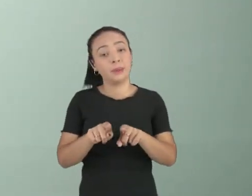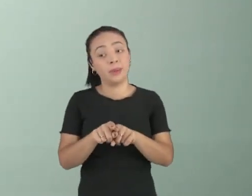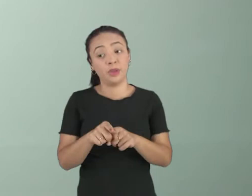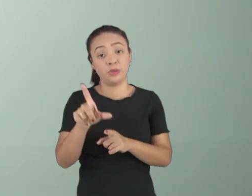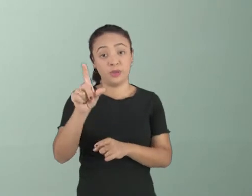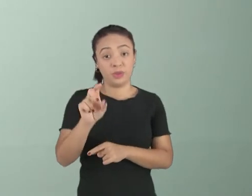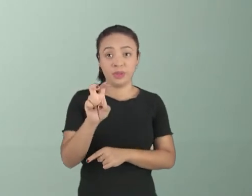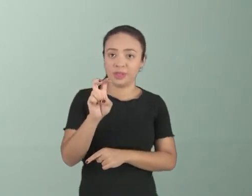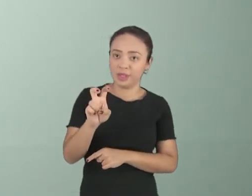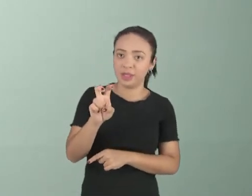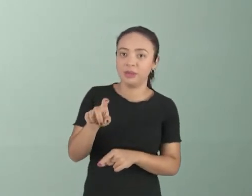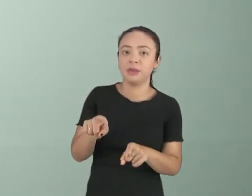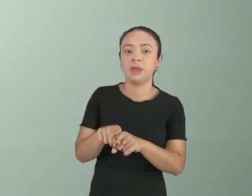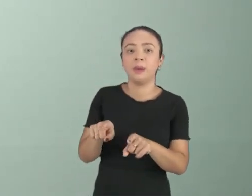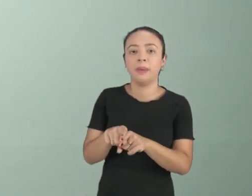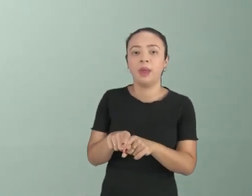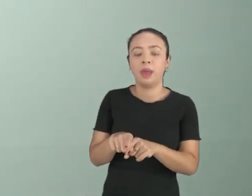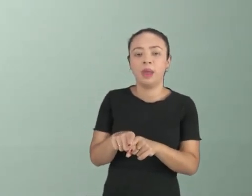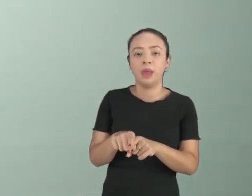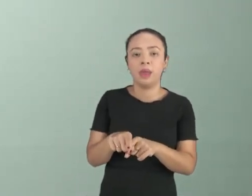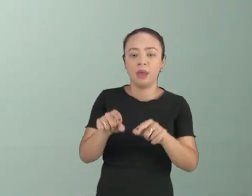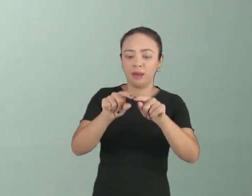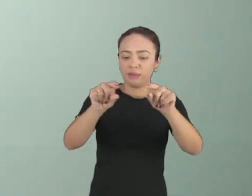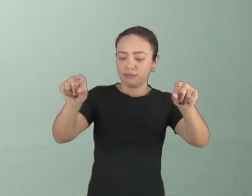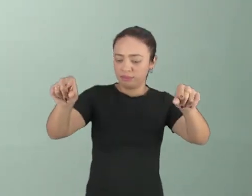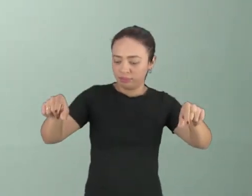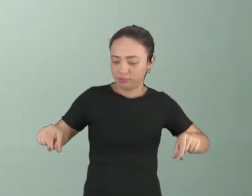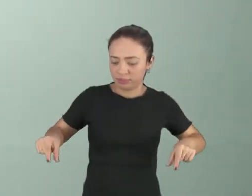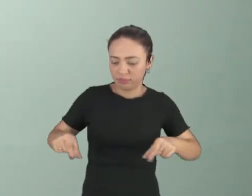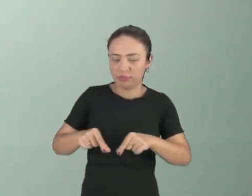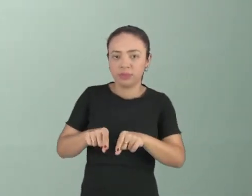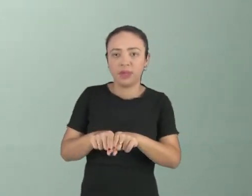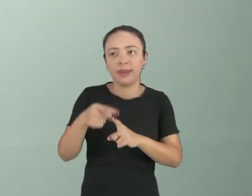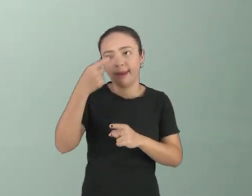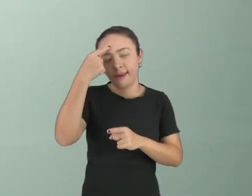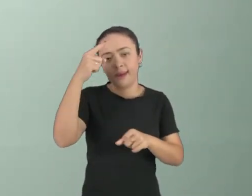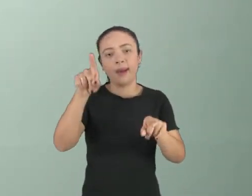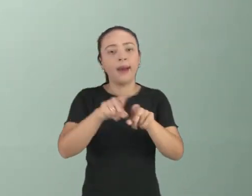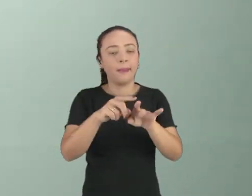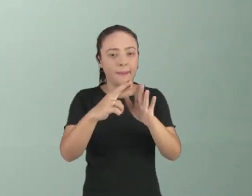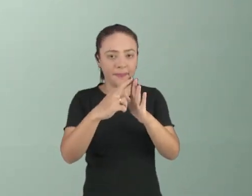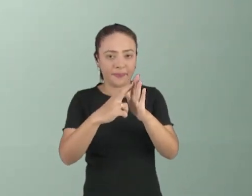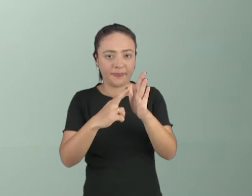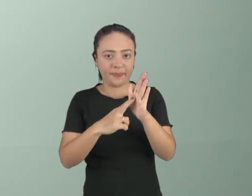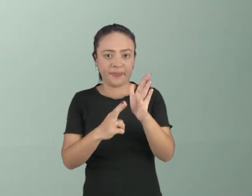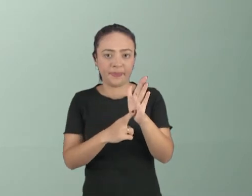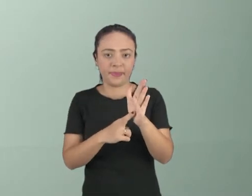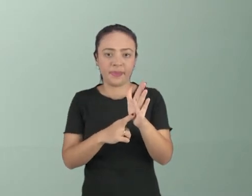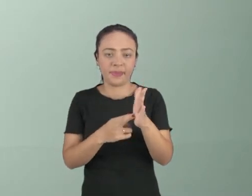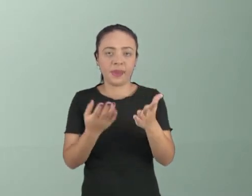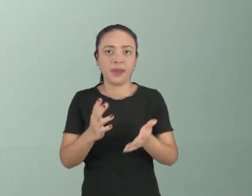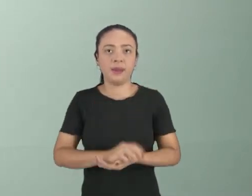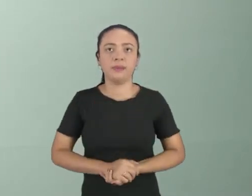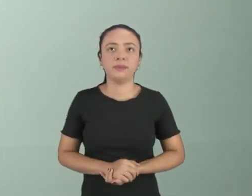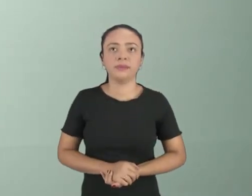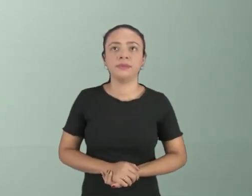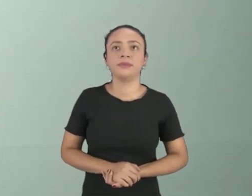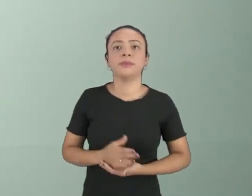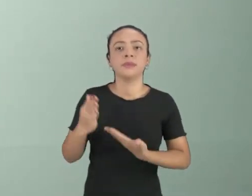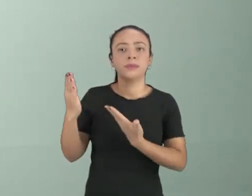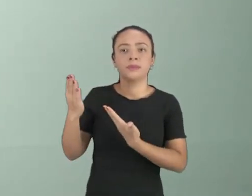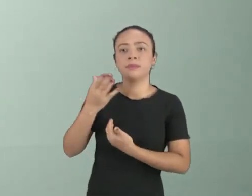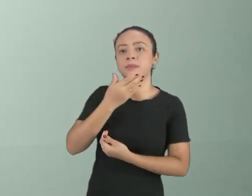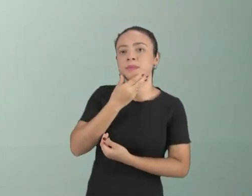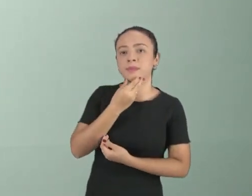para 5, colocaram as linhas laterais, as linhas de fundos e criaram as regras, tá bom? Então, sobre a história é isso. Juan